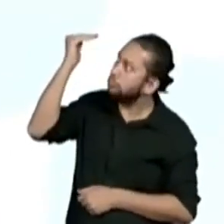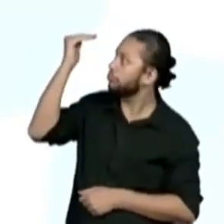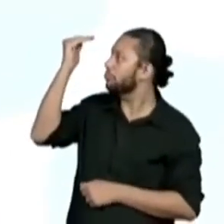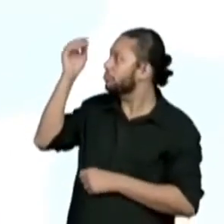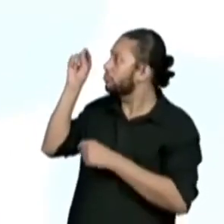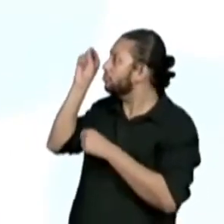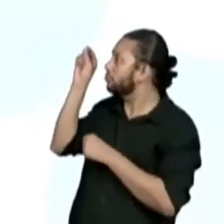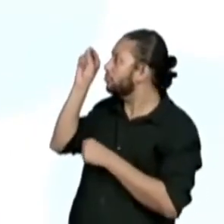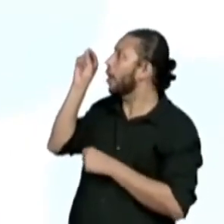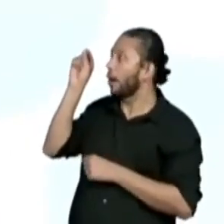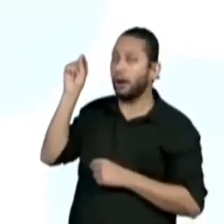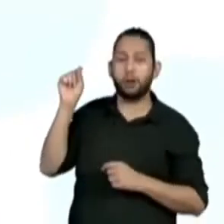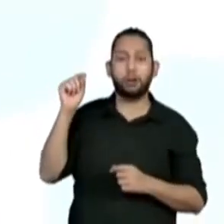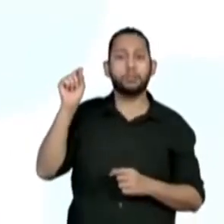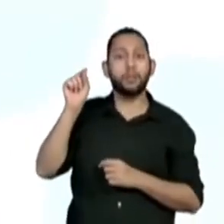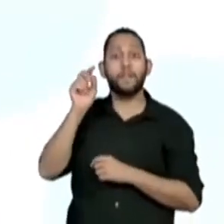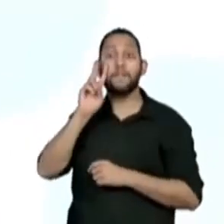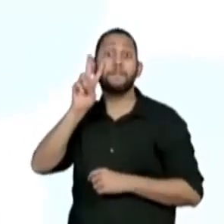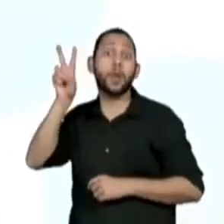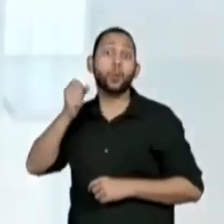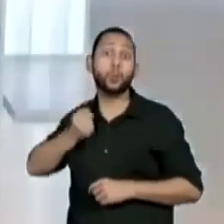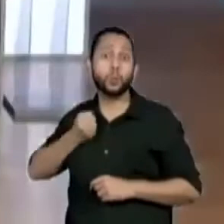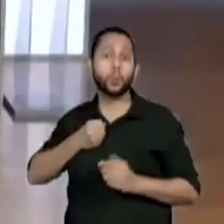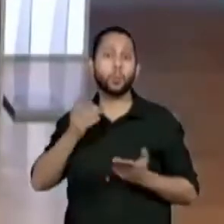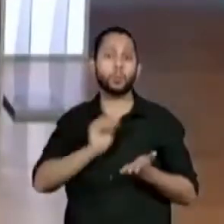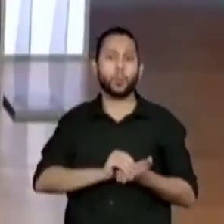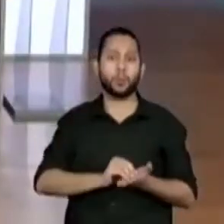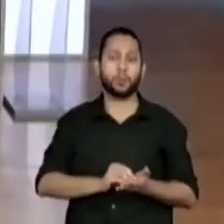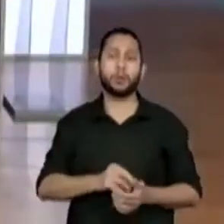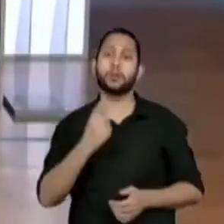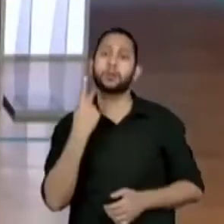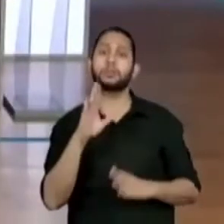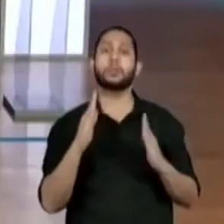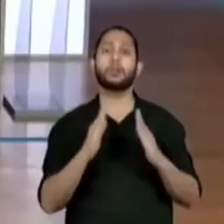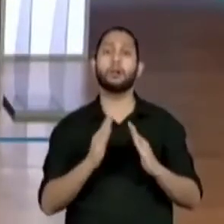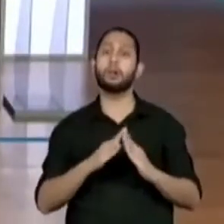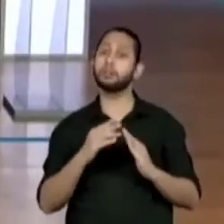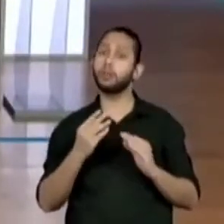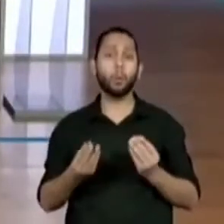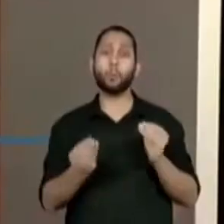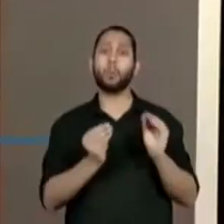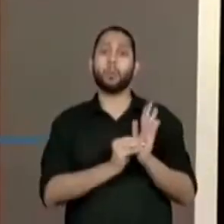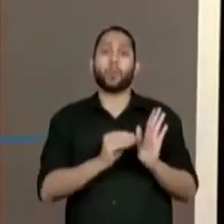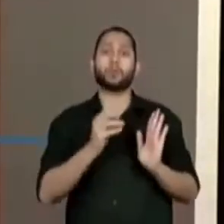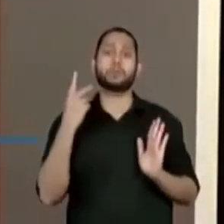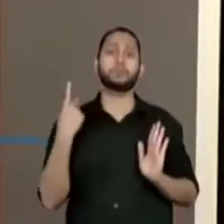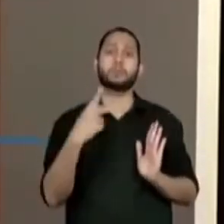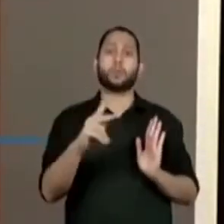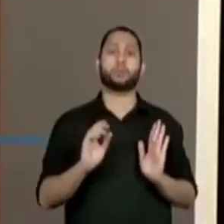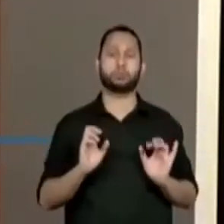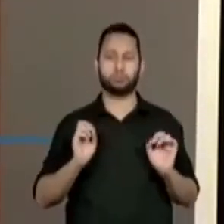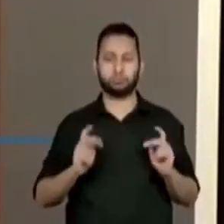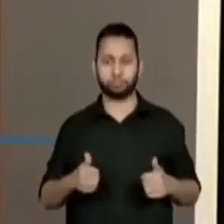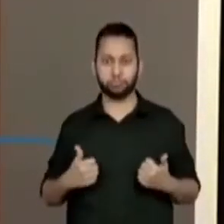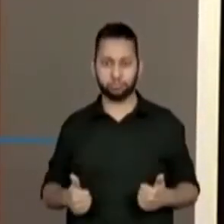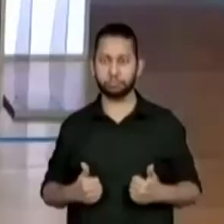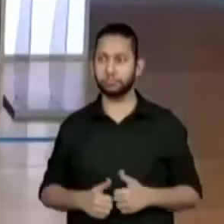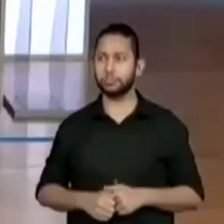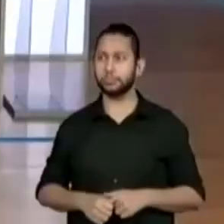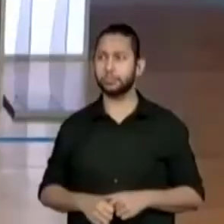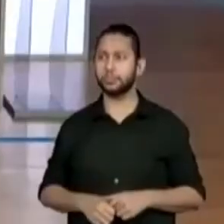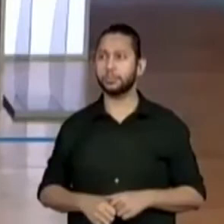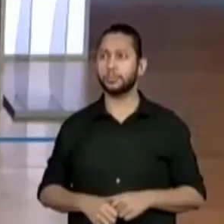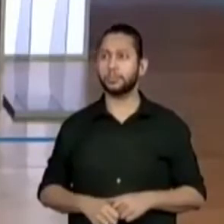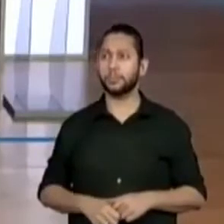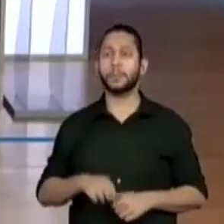de vocês. Então eu não vou colocar, tá? Vou deixar assim em branco, que aí você em casa vai preencher com a sua altura. E quem está aí com